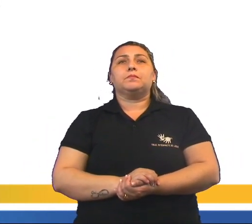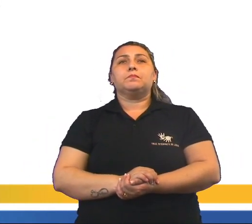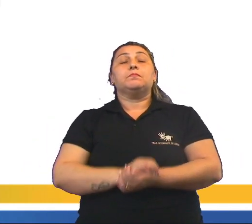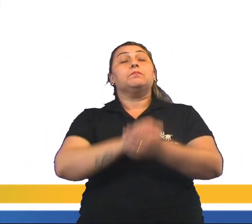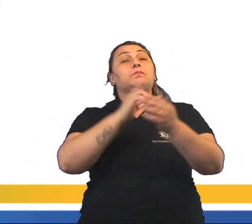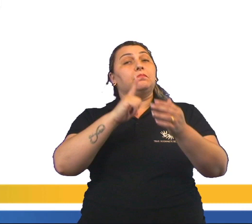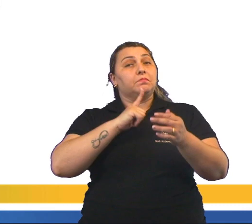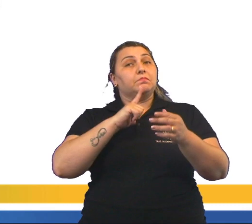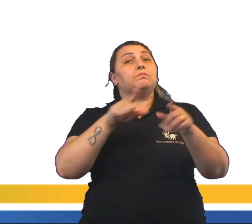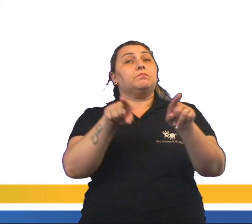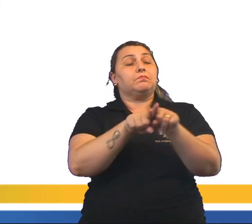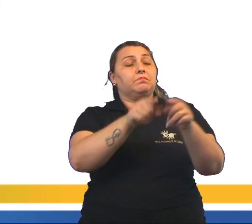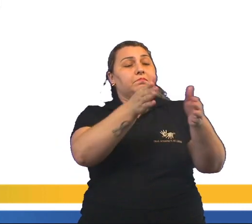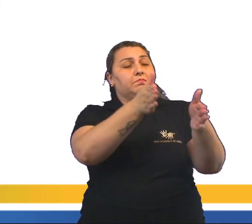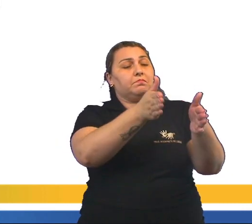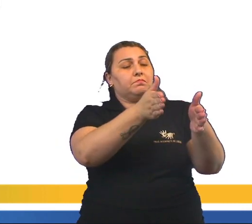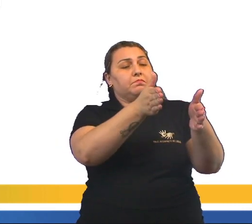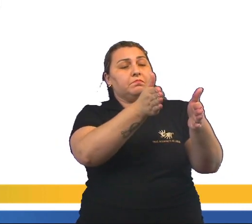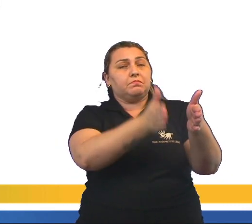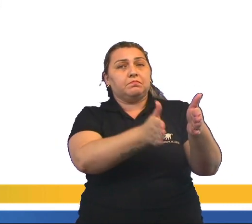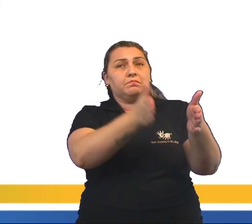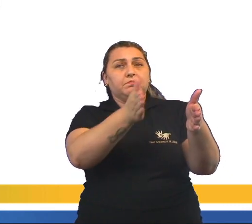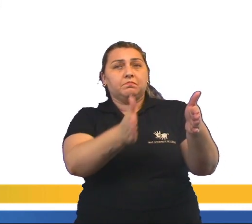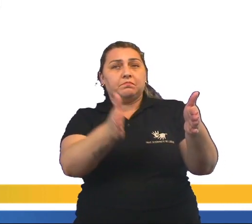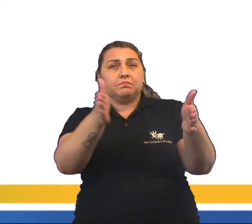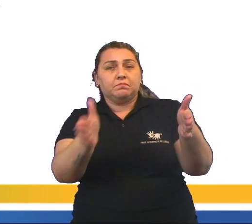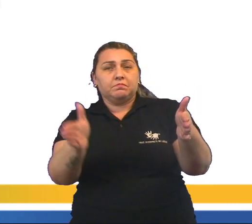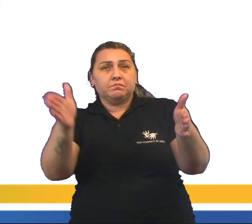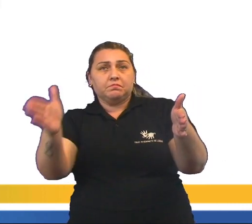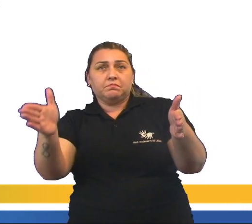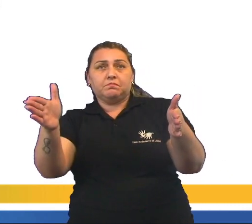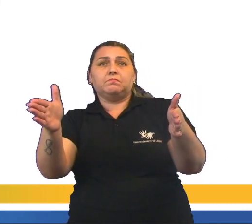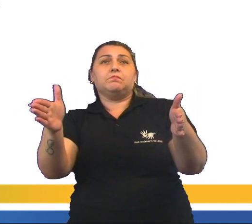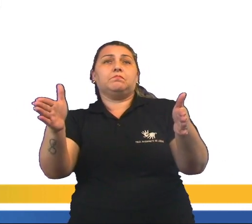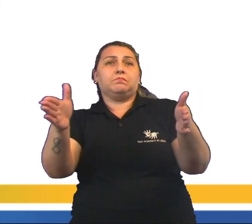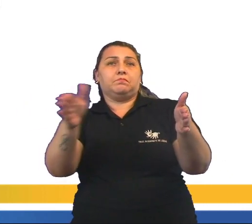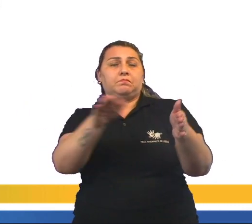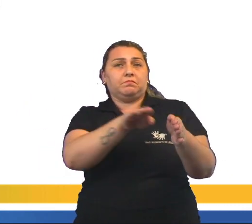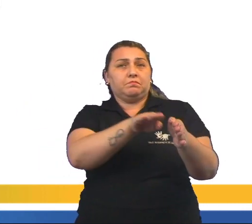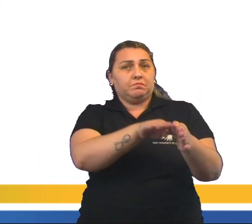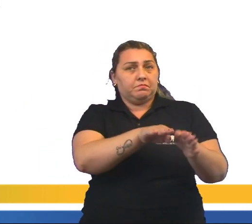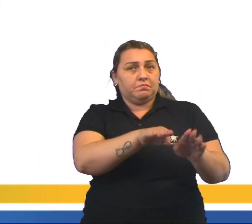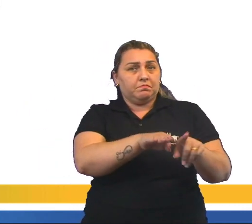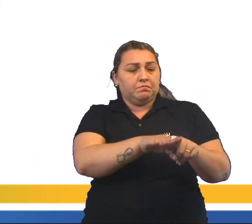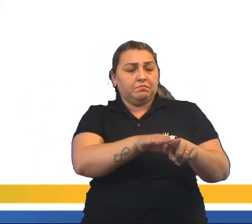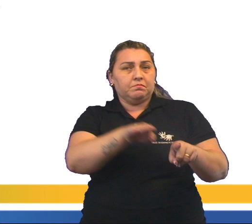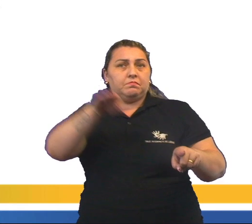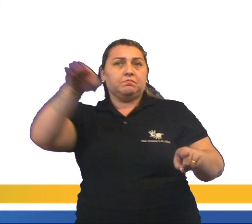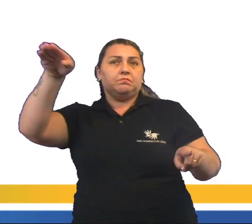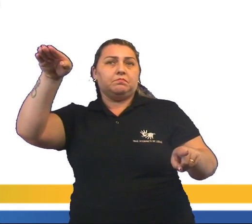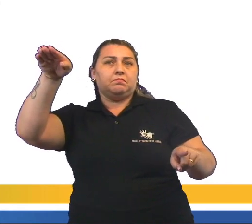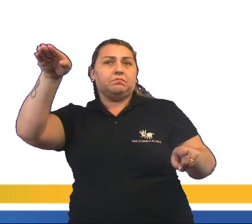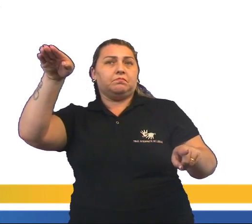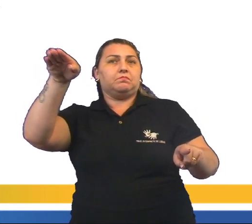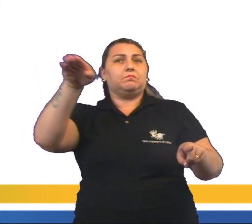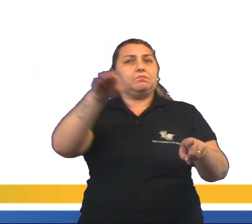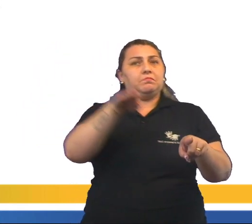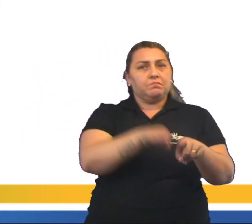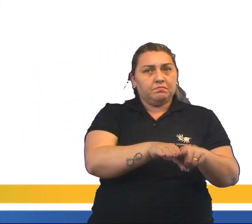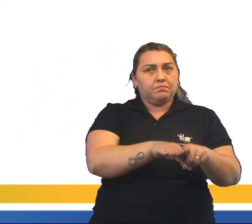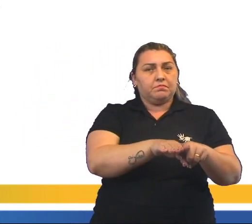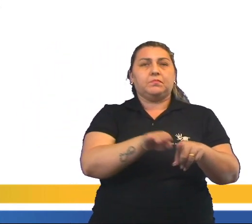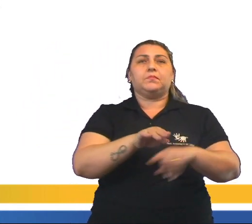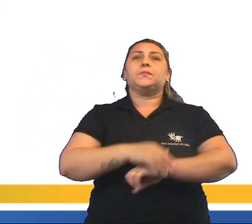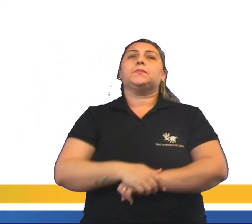a e nesse caso também nós vamos falar tá daí sequência que ela pode ser crescente